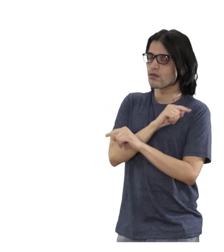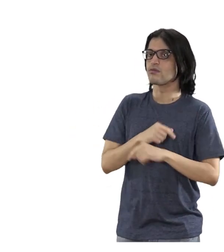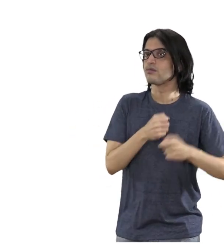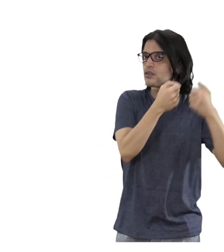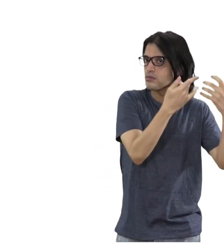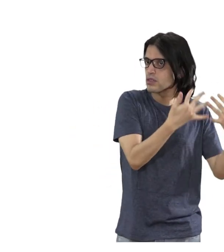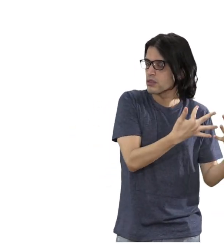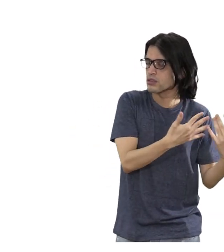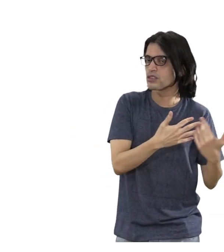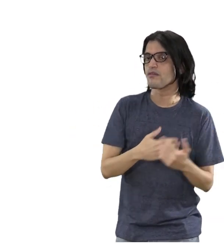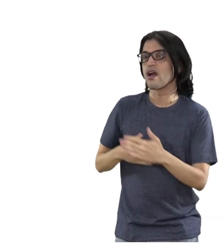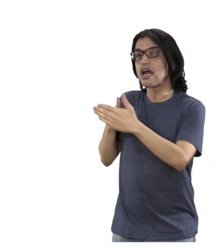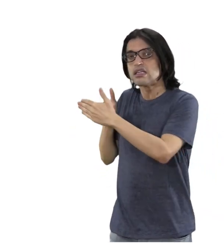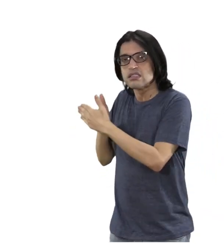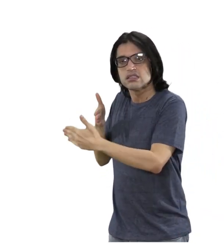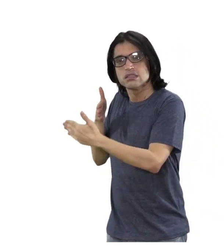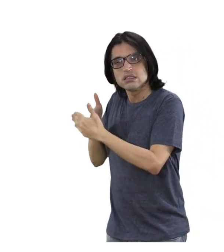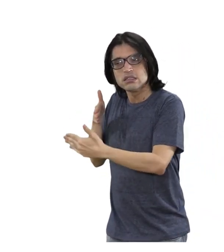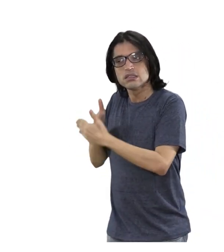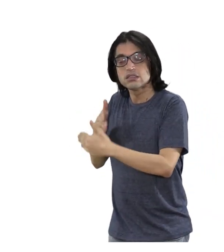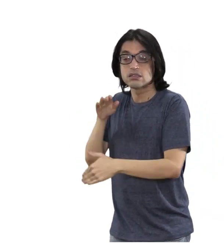as orações restritivas